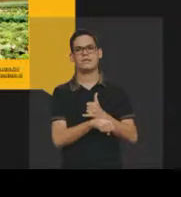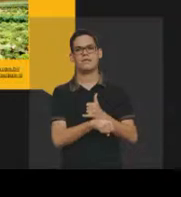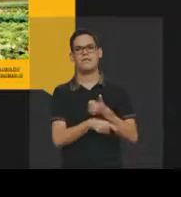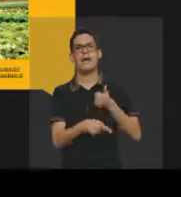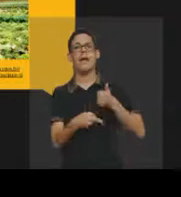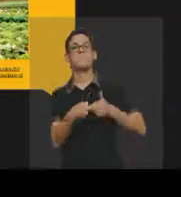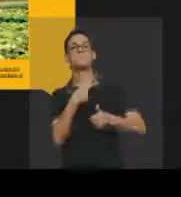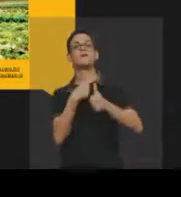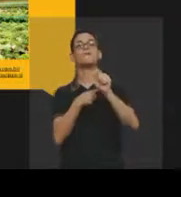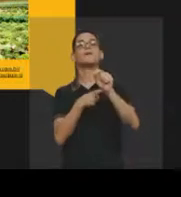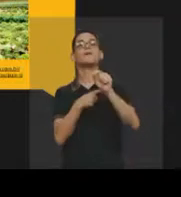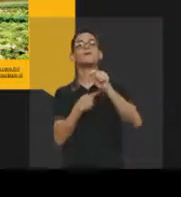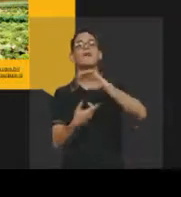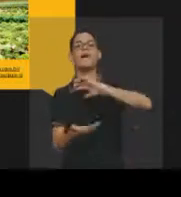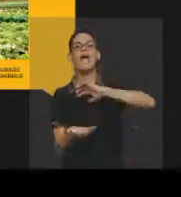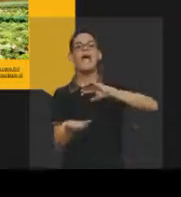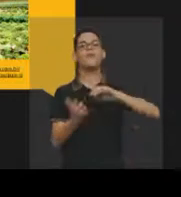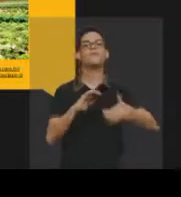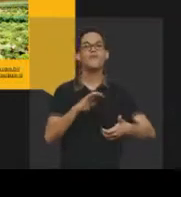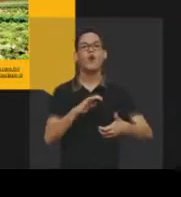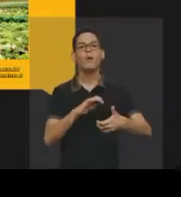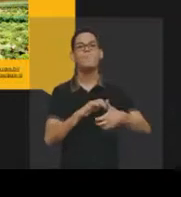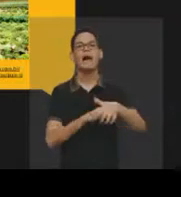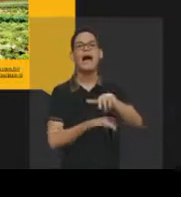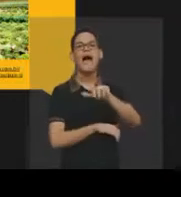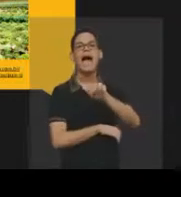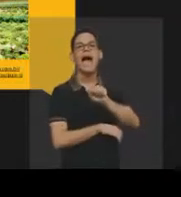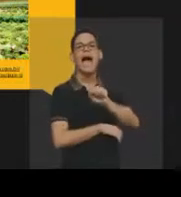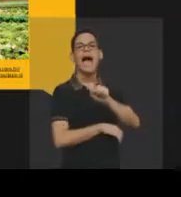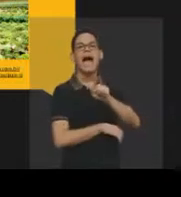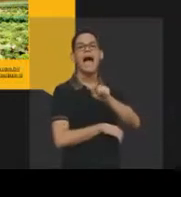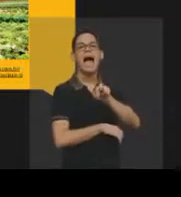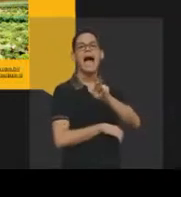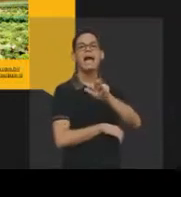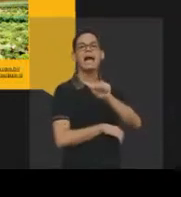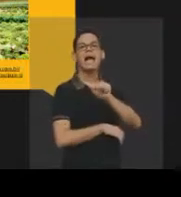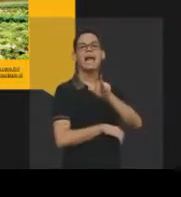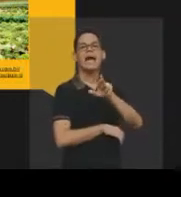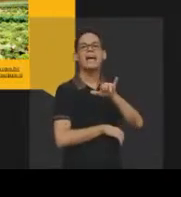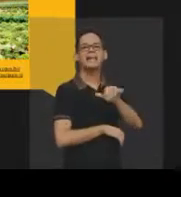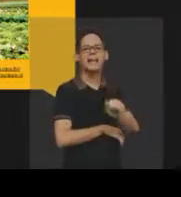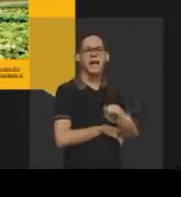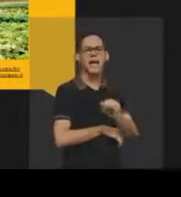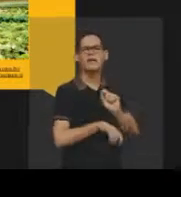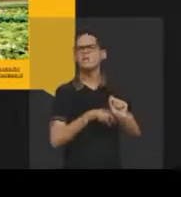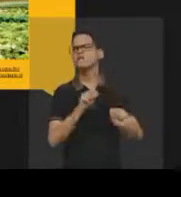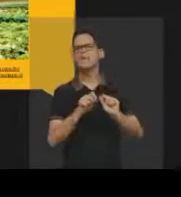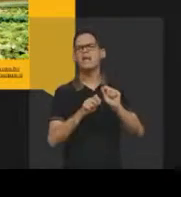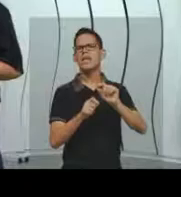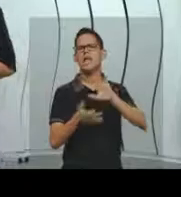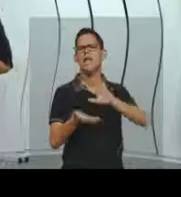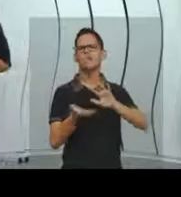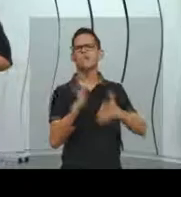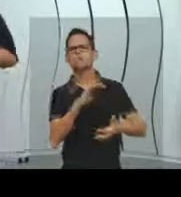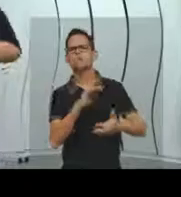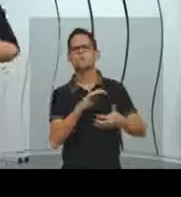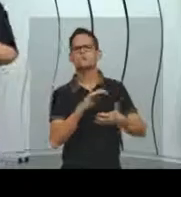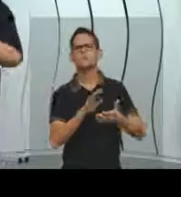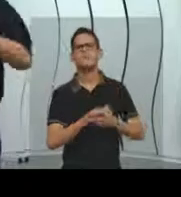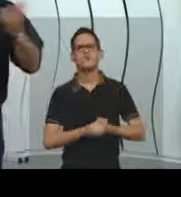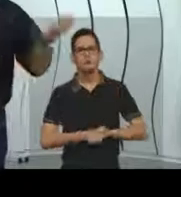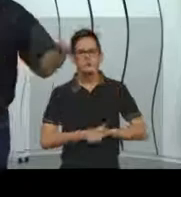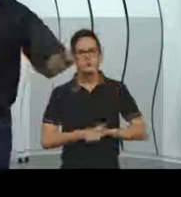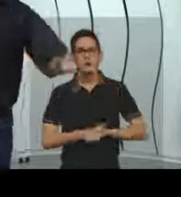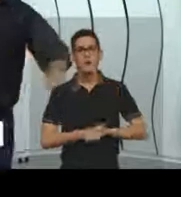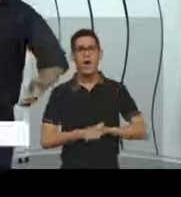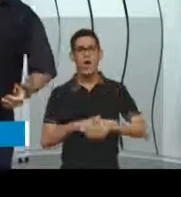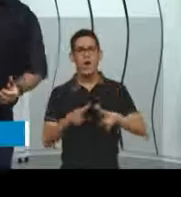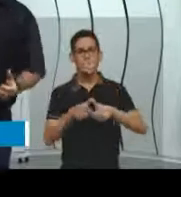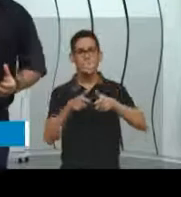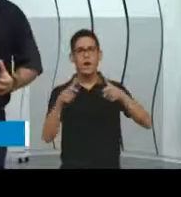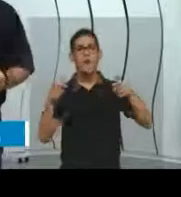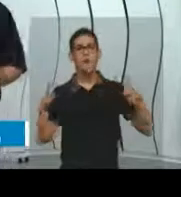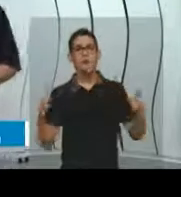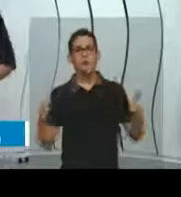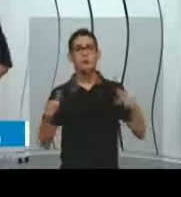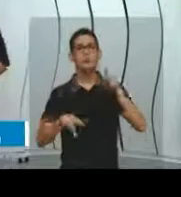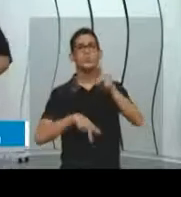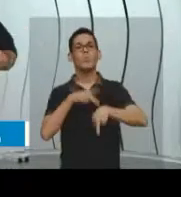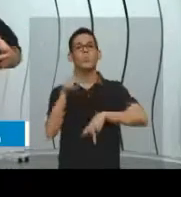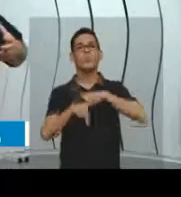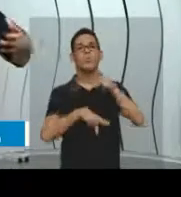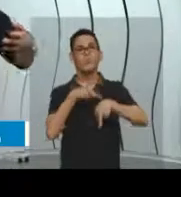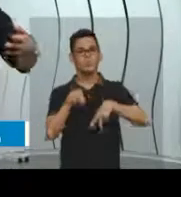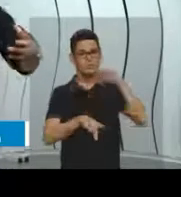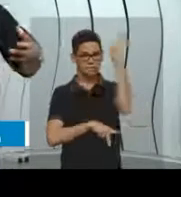pela reforma agrária. O que era a reforma agrária? Até esse período, a maioria das propriedades rurais